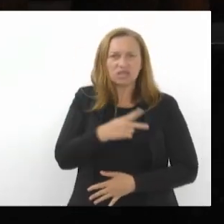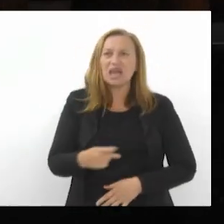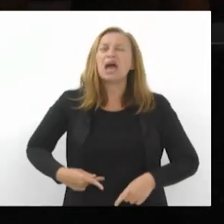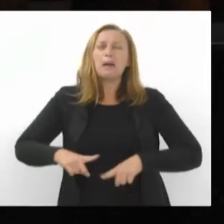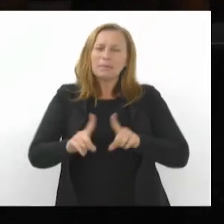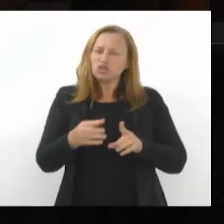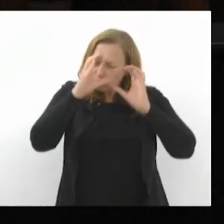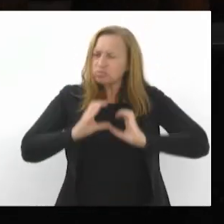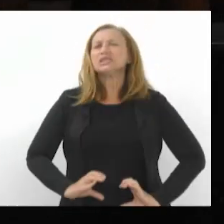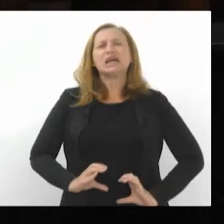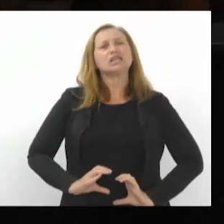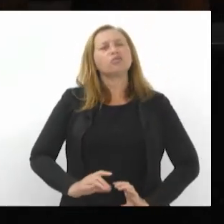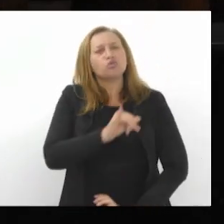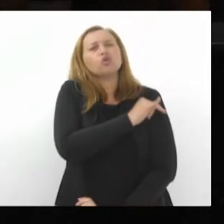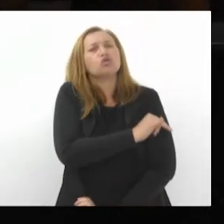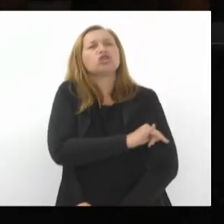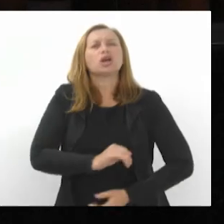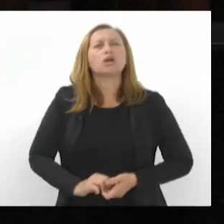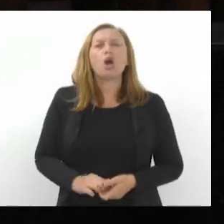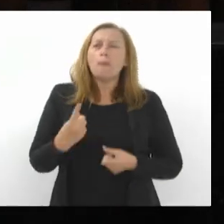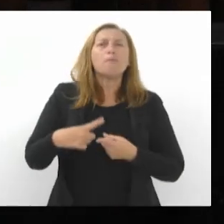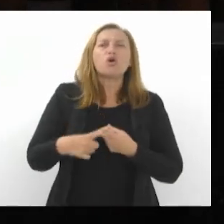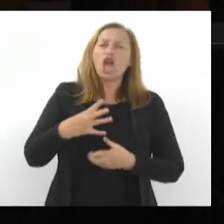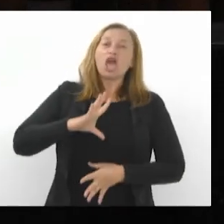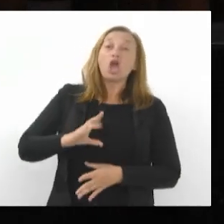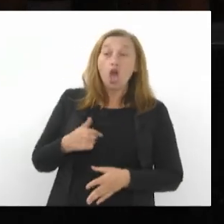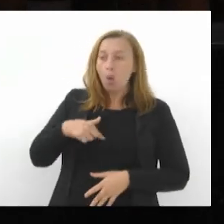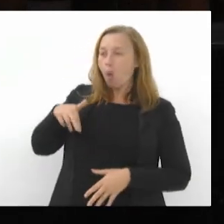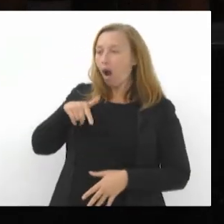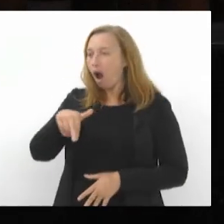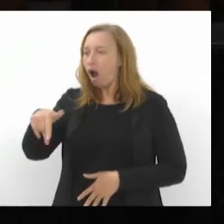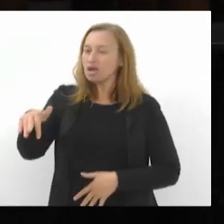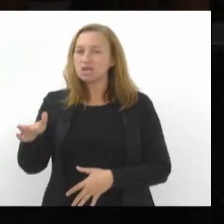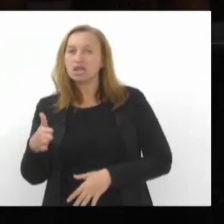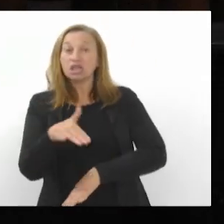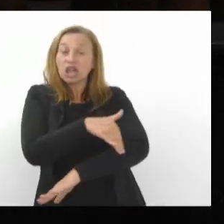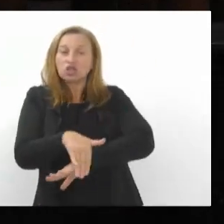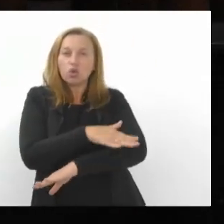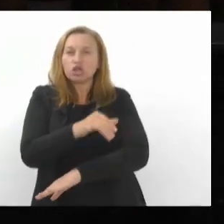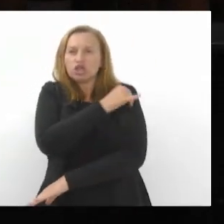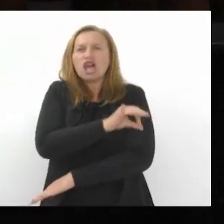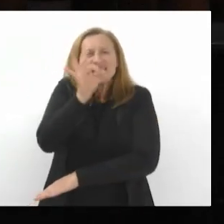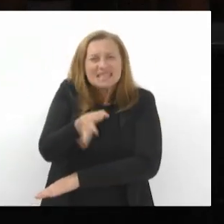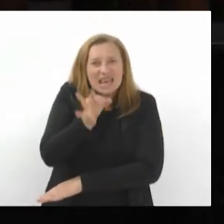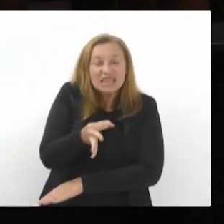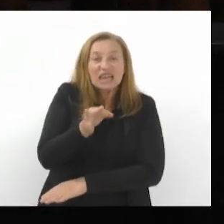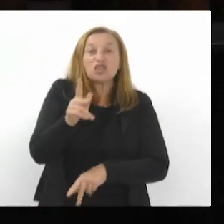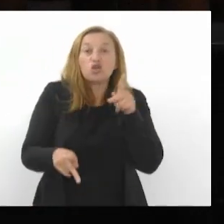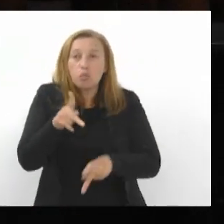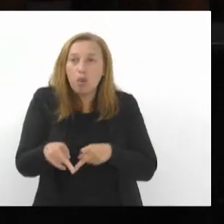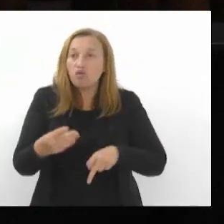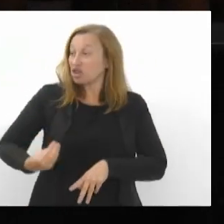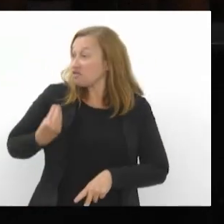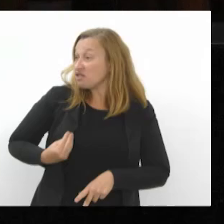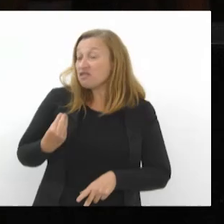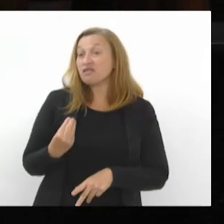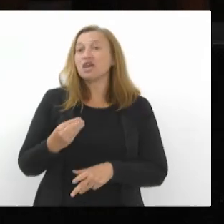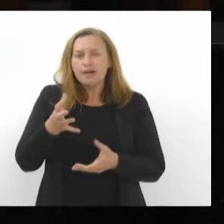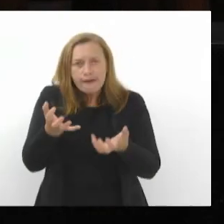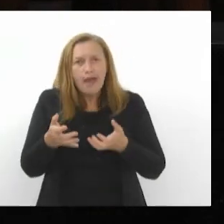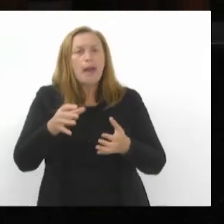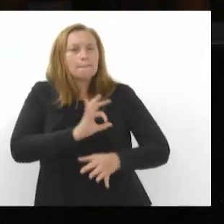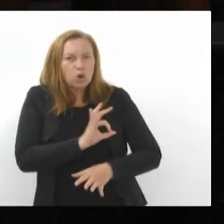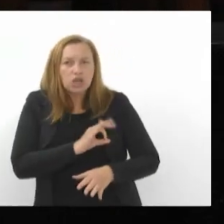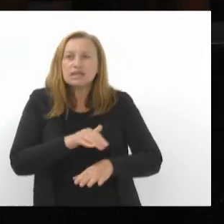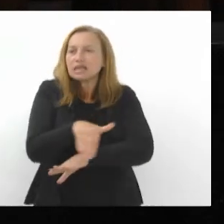como cidadão do Rio de Janeiro. Porque eu ando nas ruas do Rio de Janeiro e tenho certeza que a população que anda, ela quer polícia na rua,